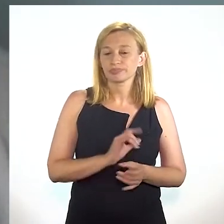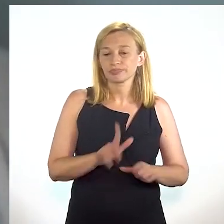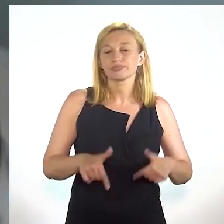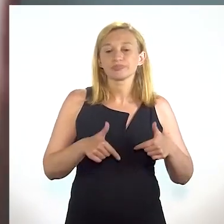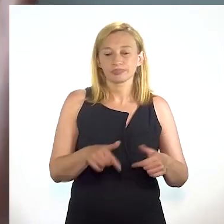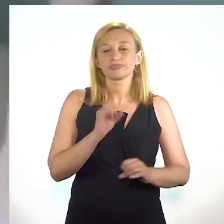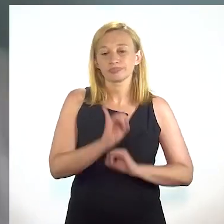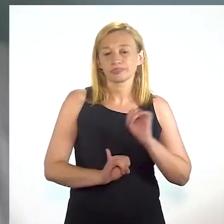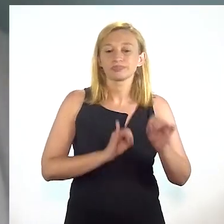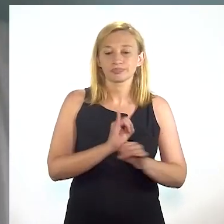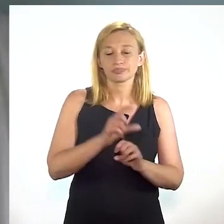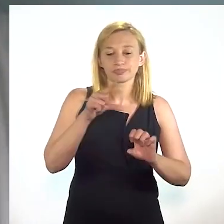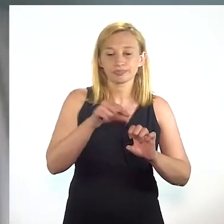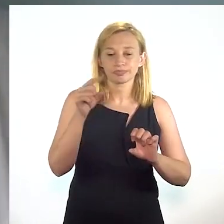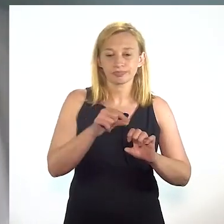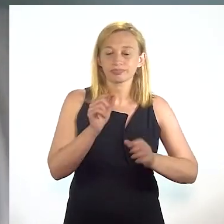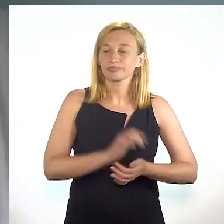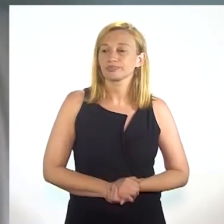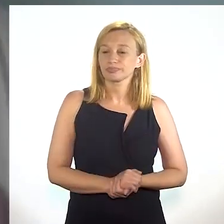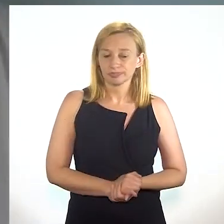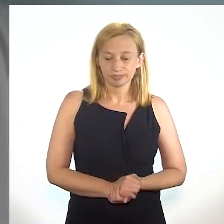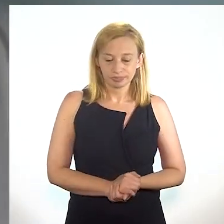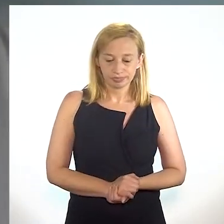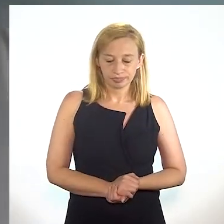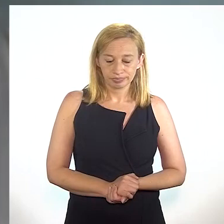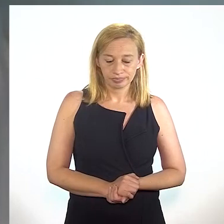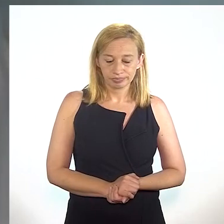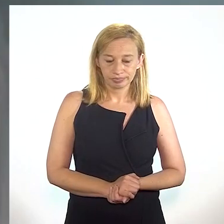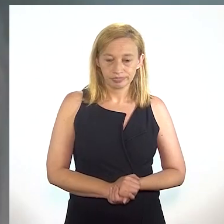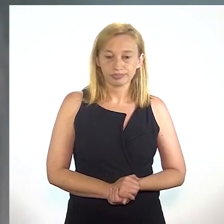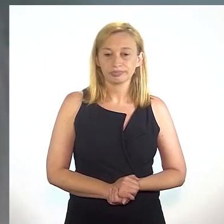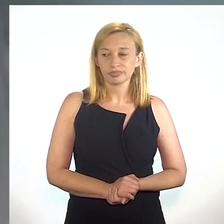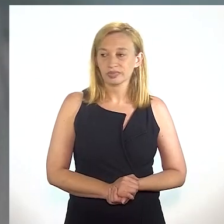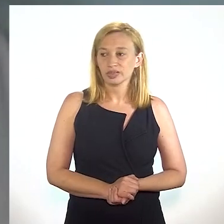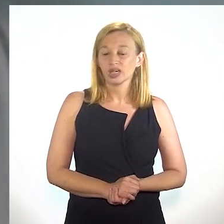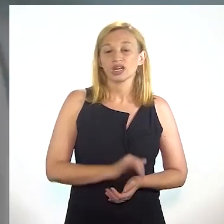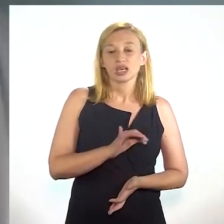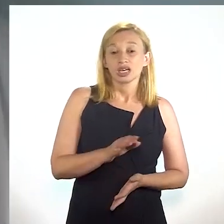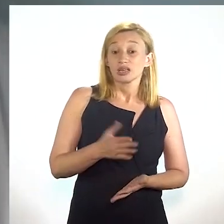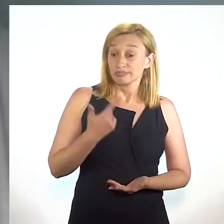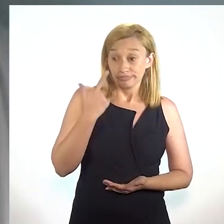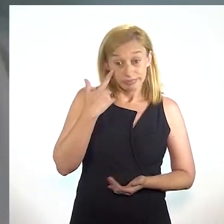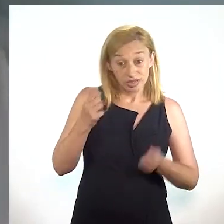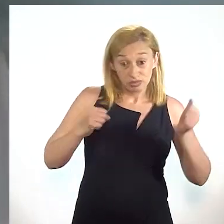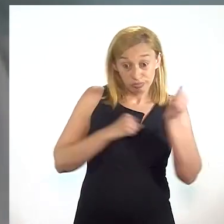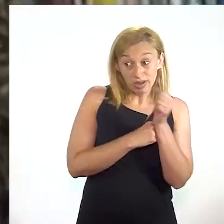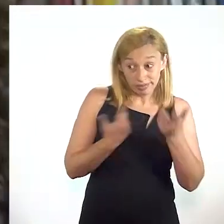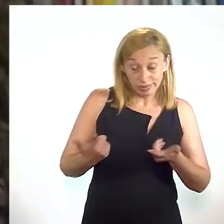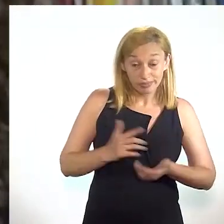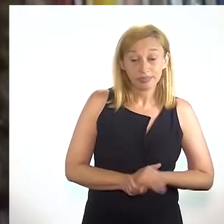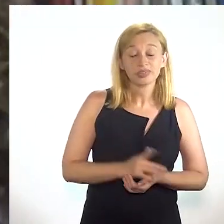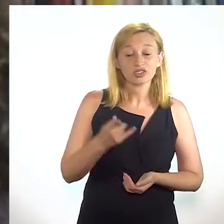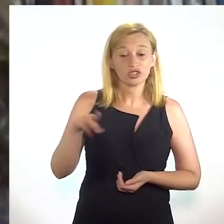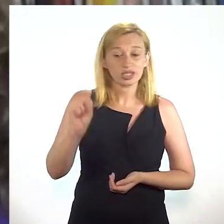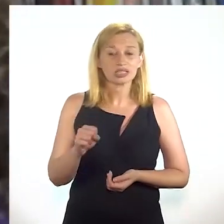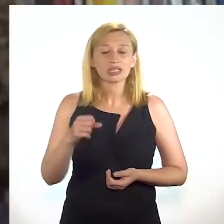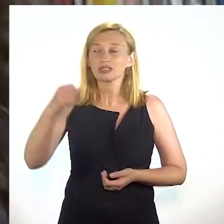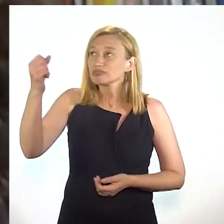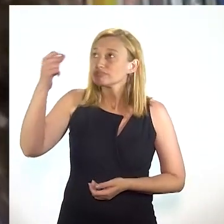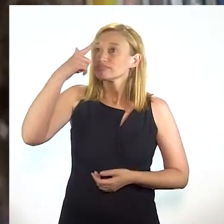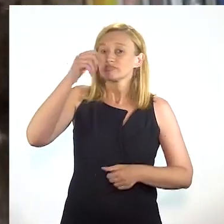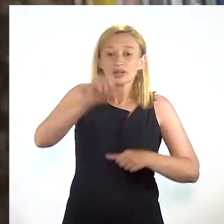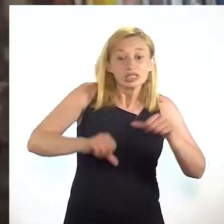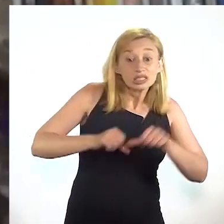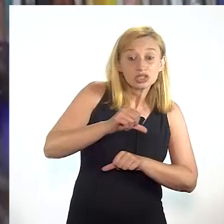né? Da questão da operação desse empreendimento? Pois é, Geis, imagina o baque, né?